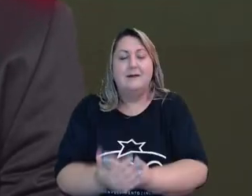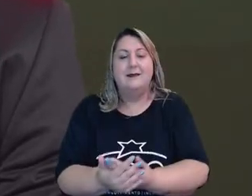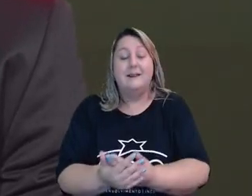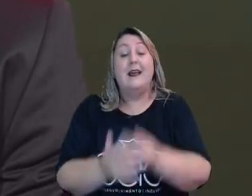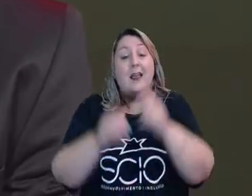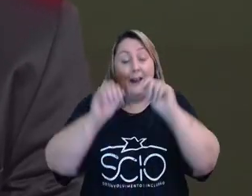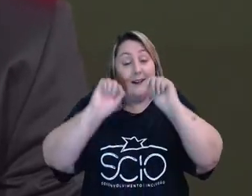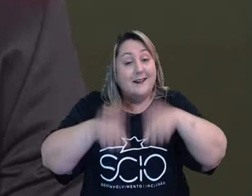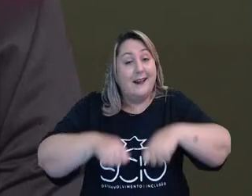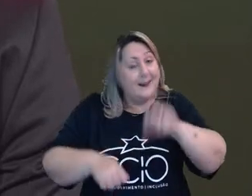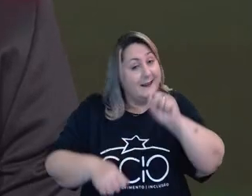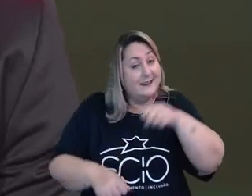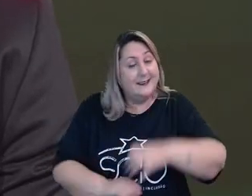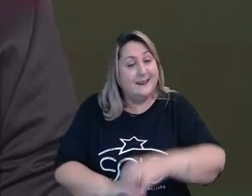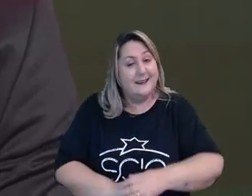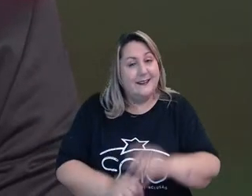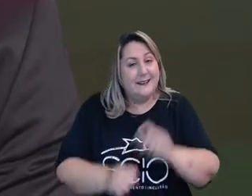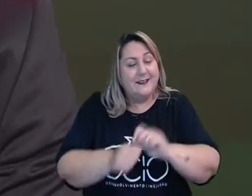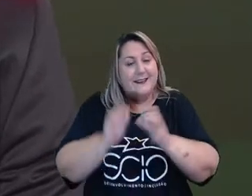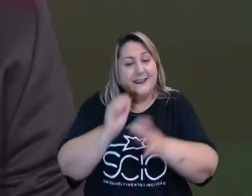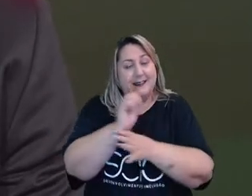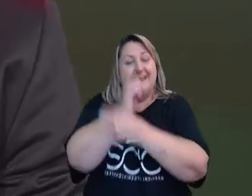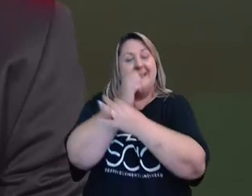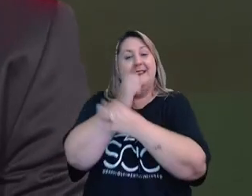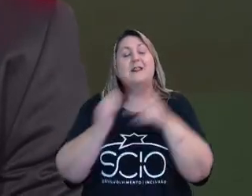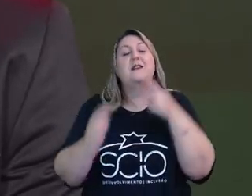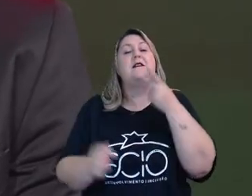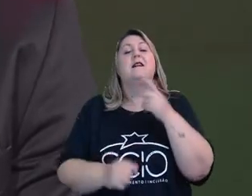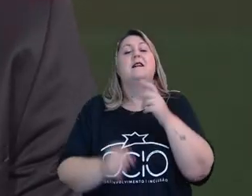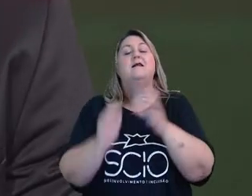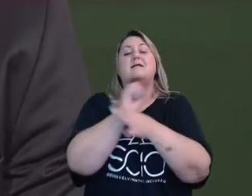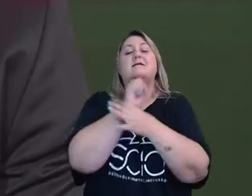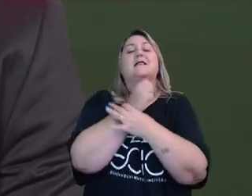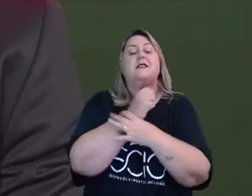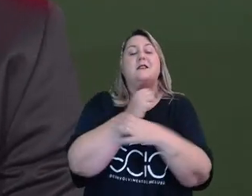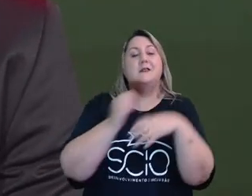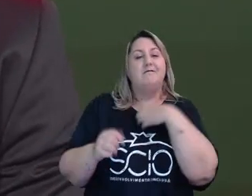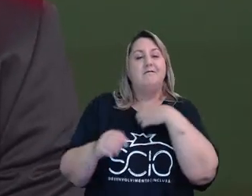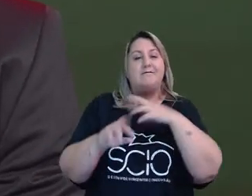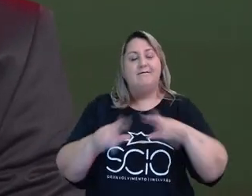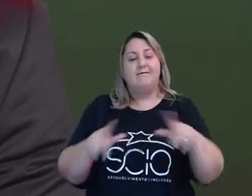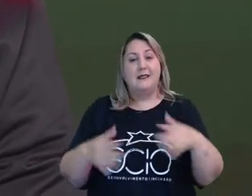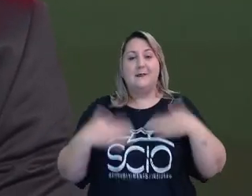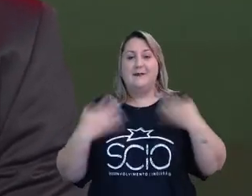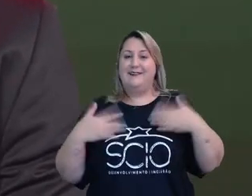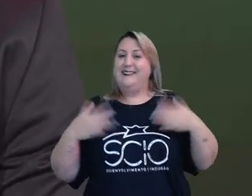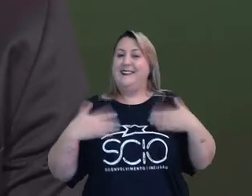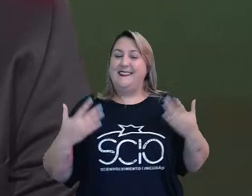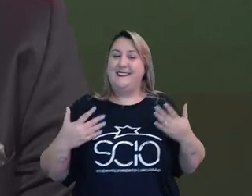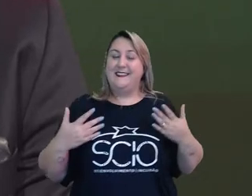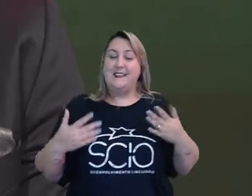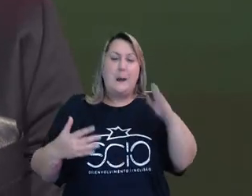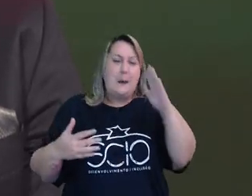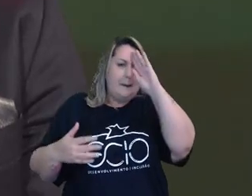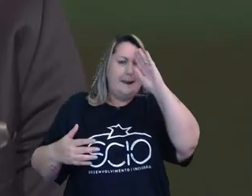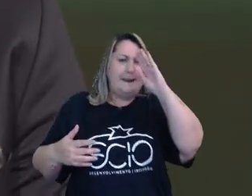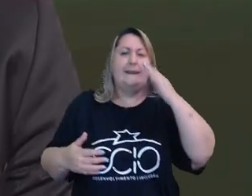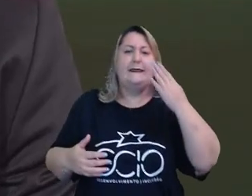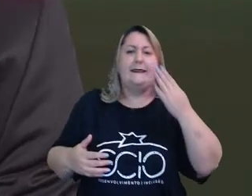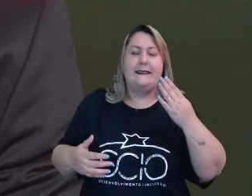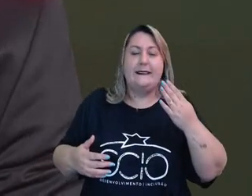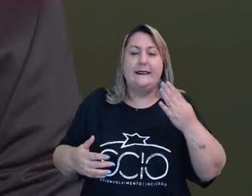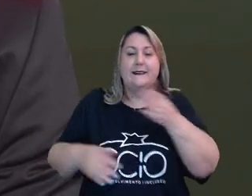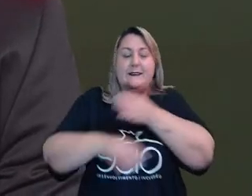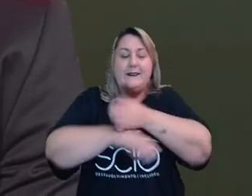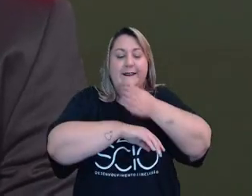que é possível sim fazer a segurança, falar de segurança de um jeito diferente, com alegria e principalmente